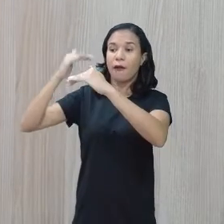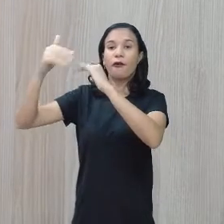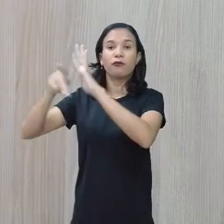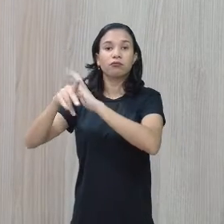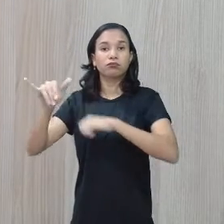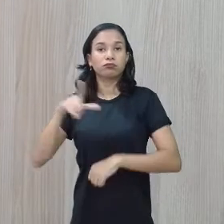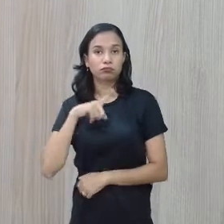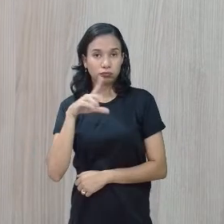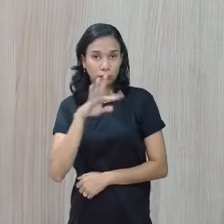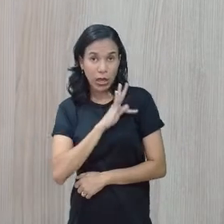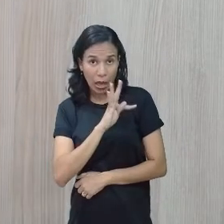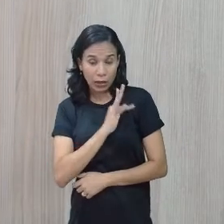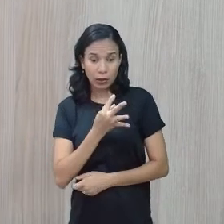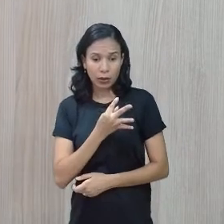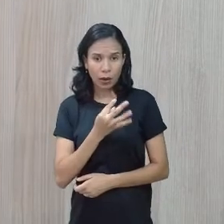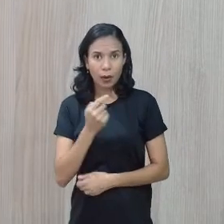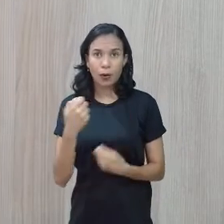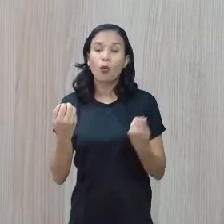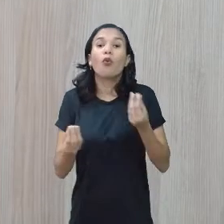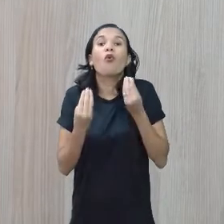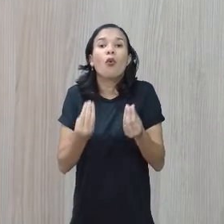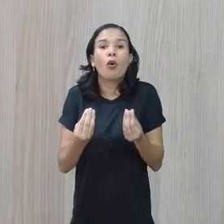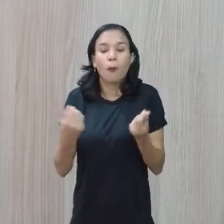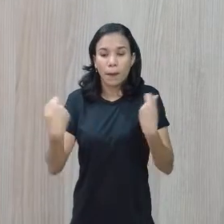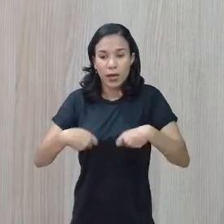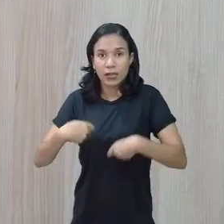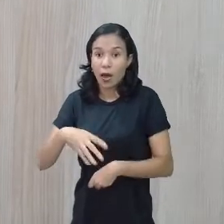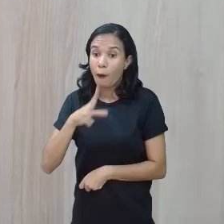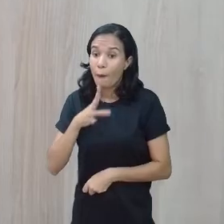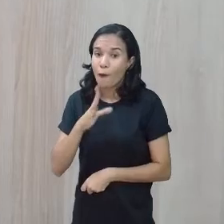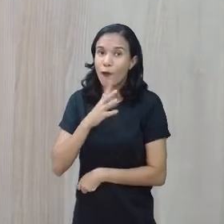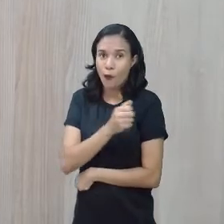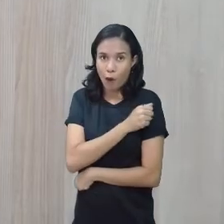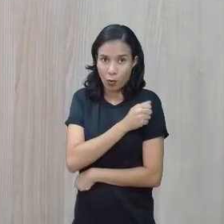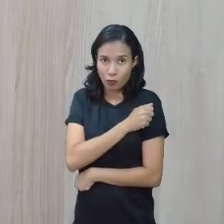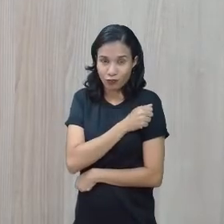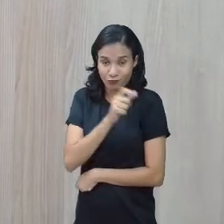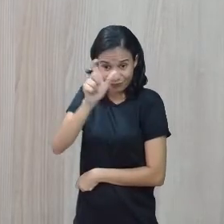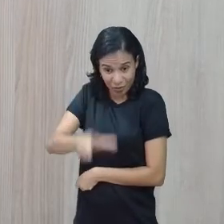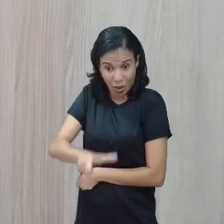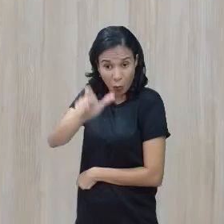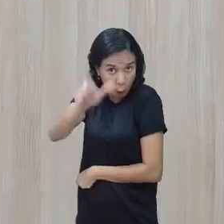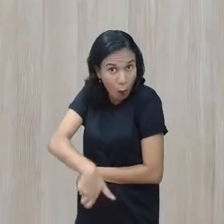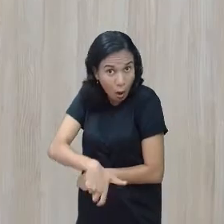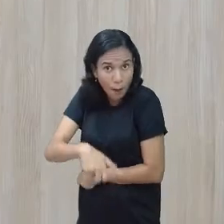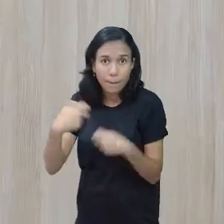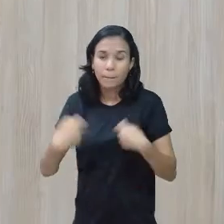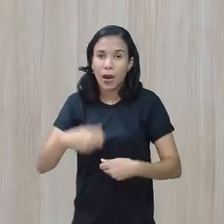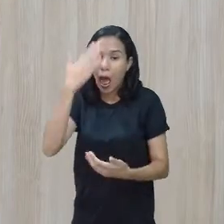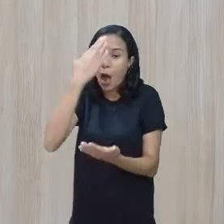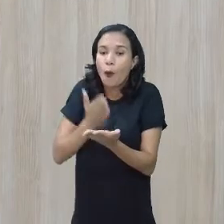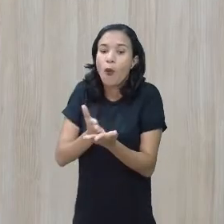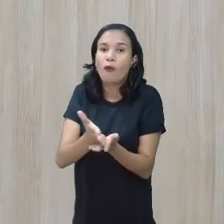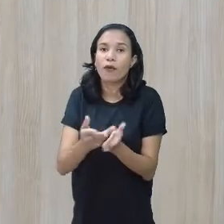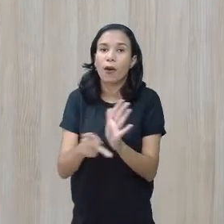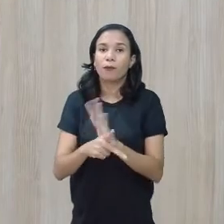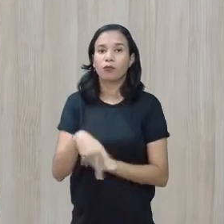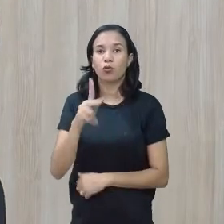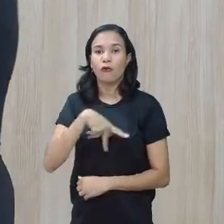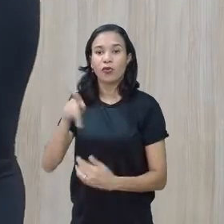técnicas. Isso só você conhecendo o aluno e o aluno realmente confiando no professor, que é o mais importante. É importantíssimo esse